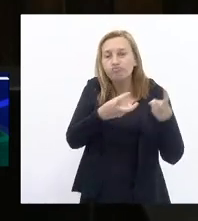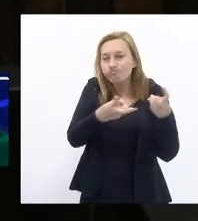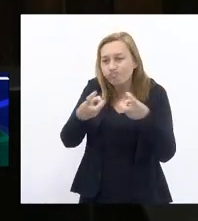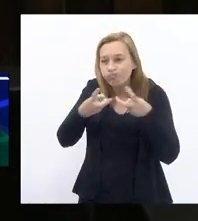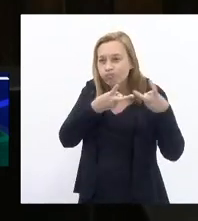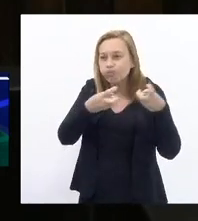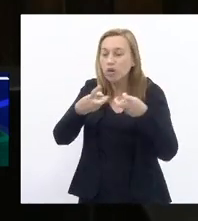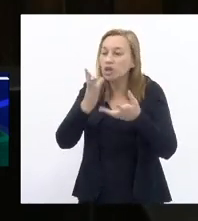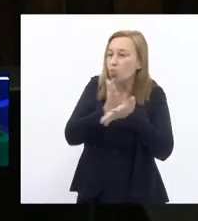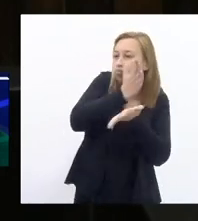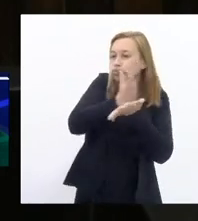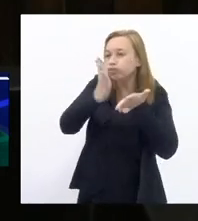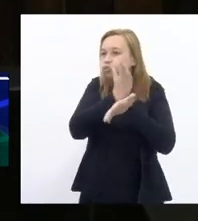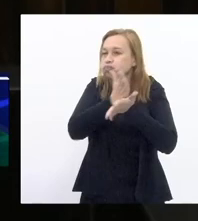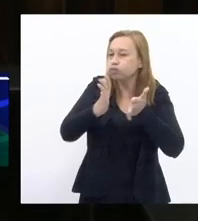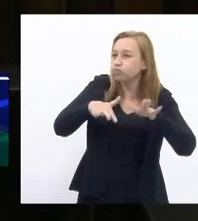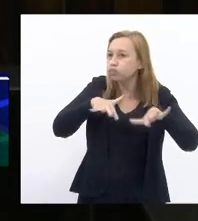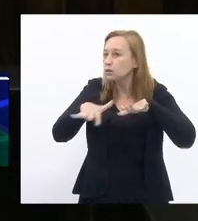observado algumas